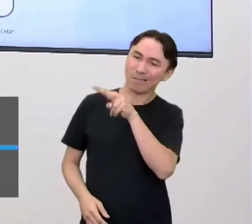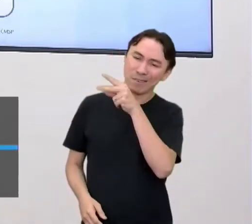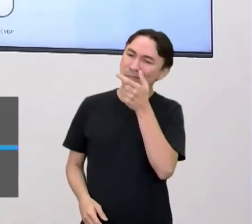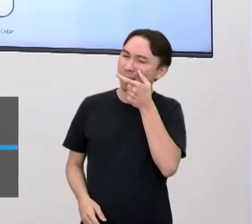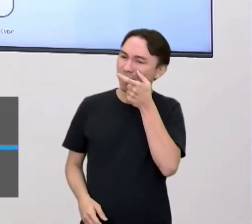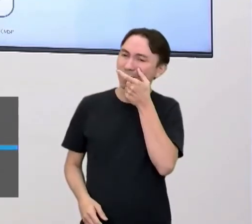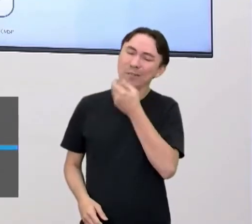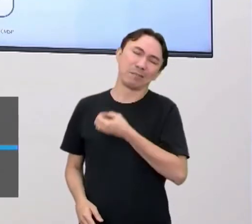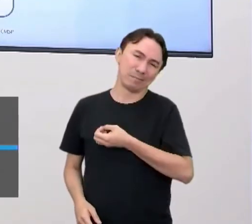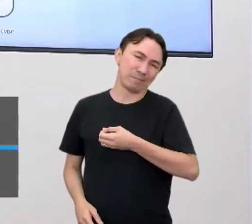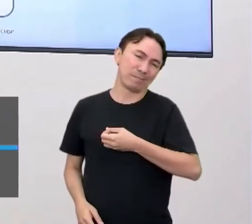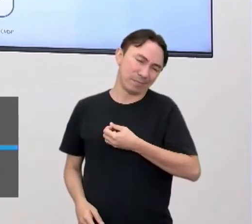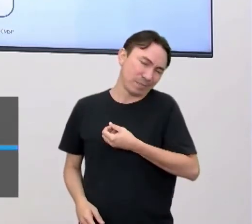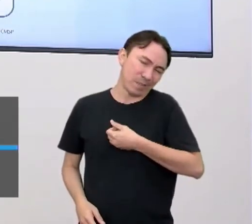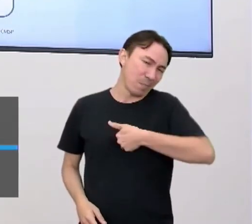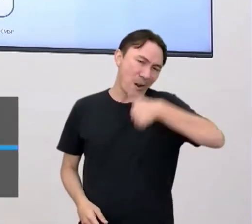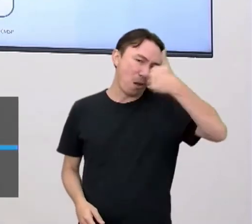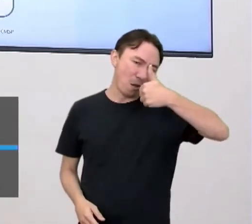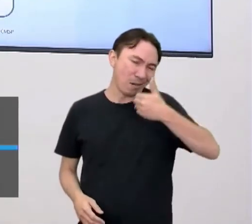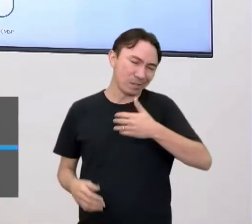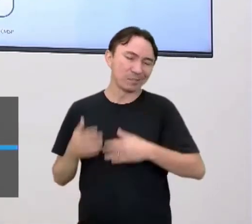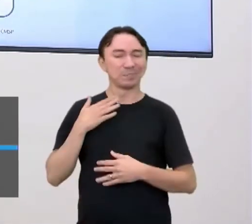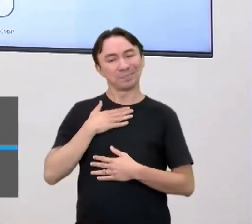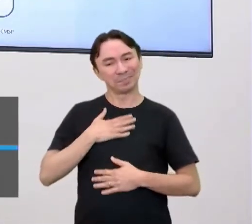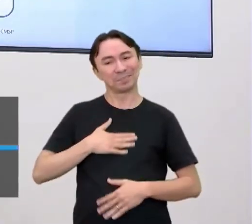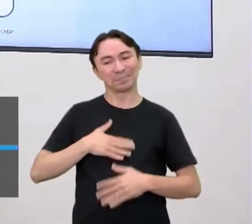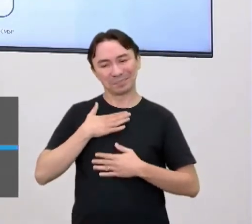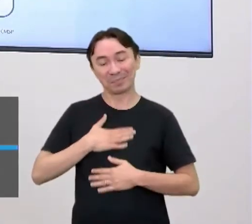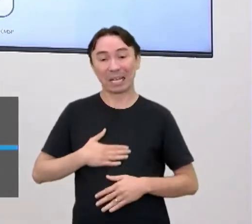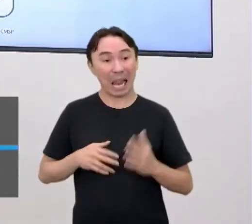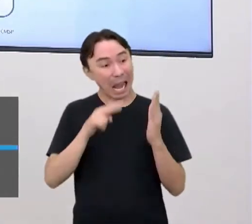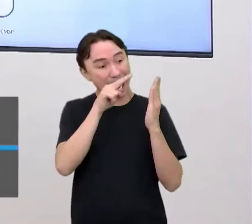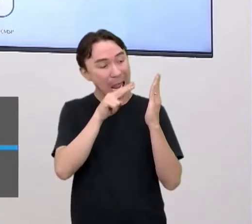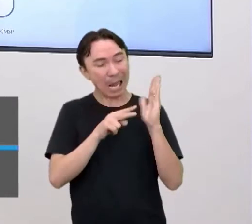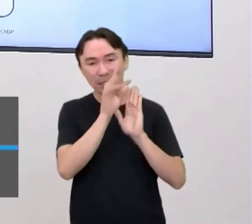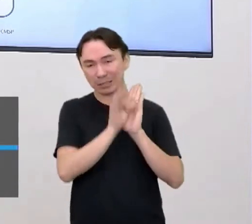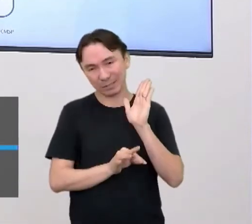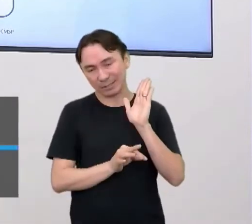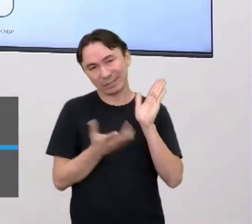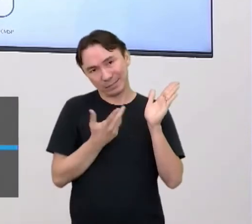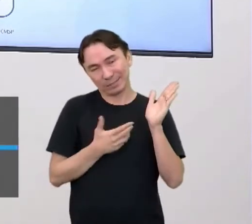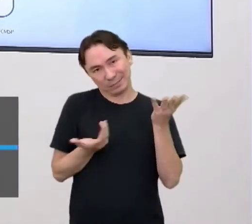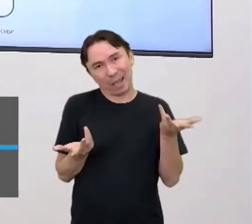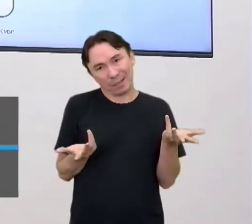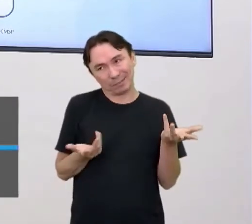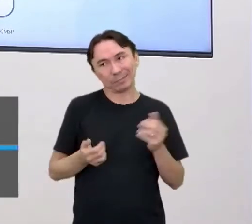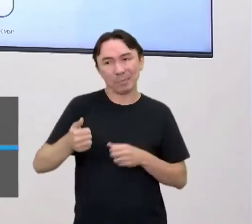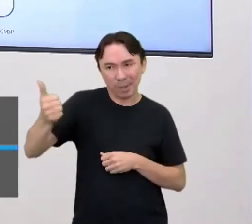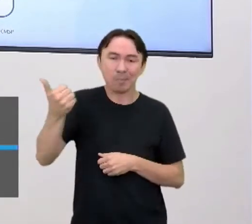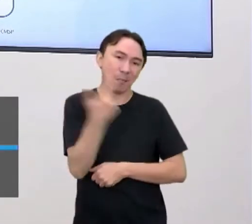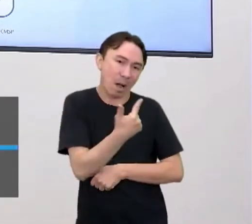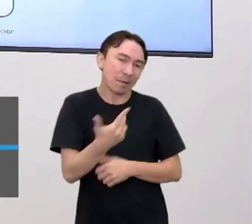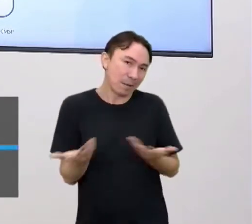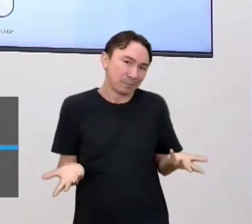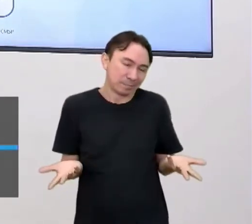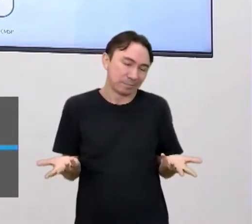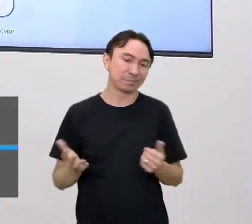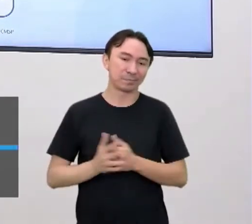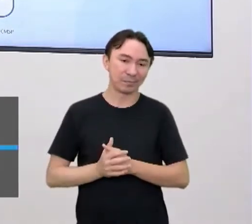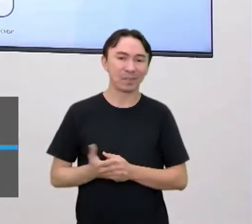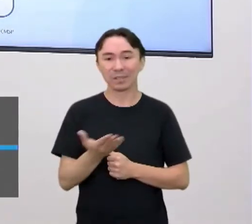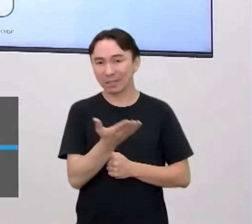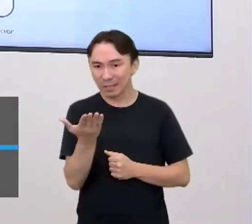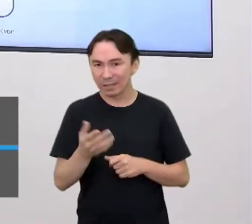artigo científico, certo? E a nossa questão, que vocês sabem, vocês anotam a questão agora e respondem lá nos